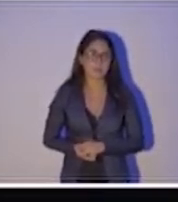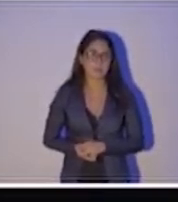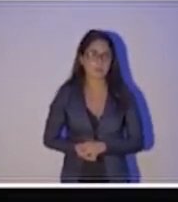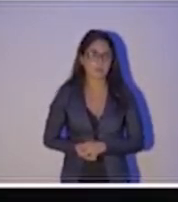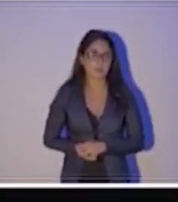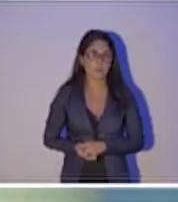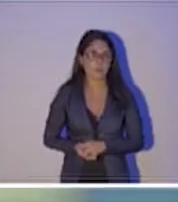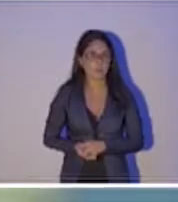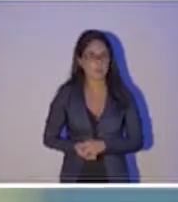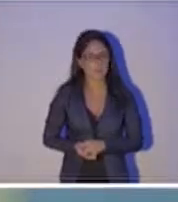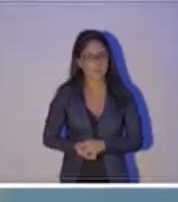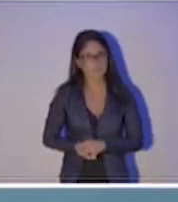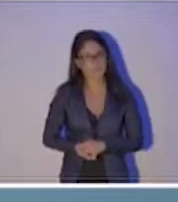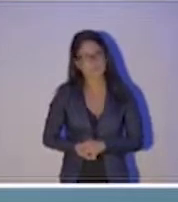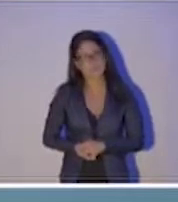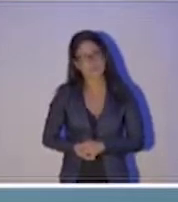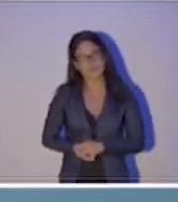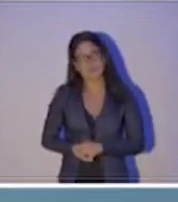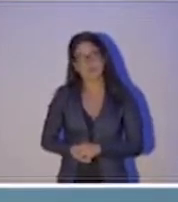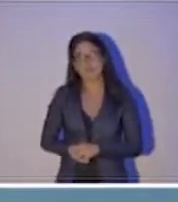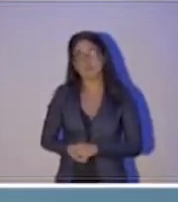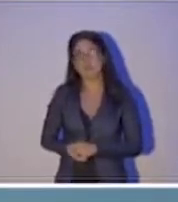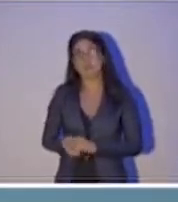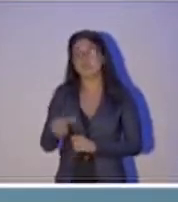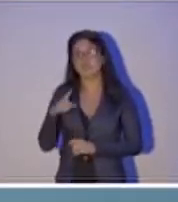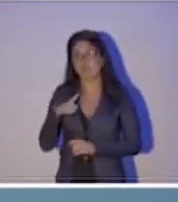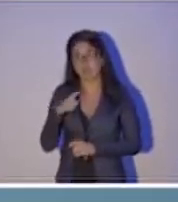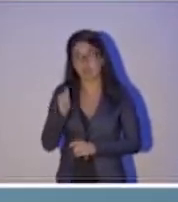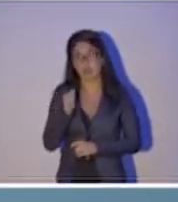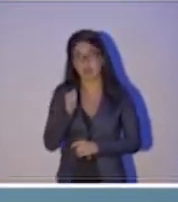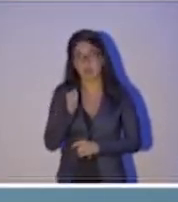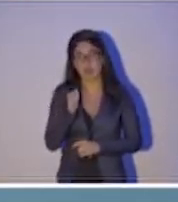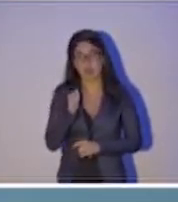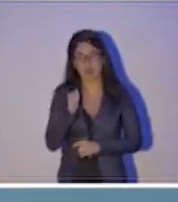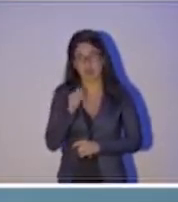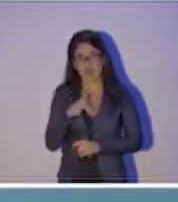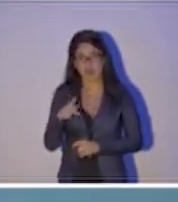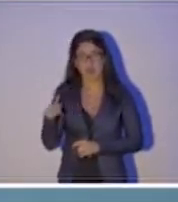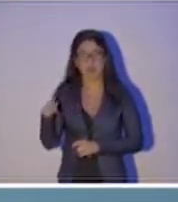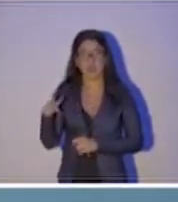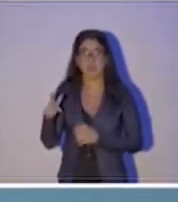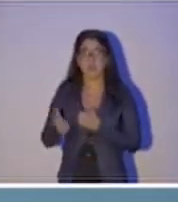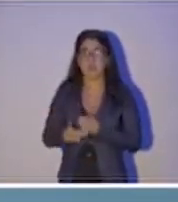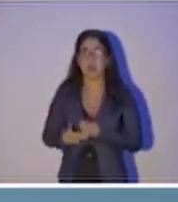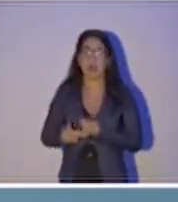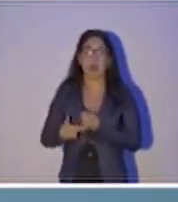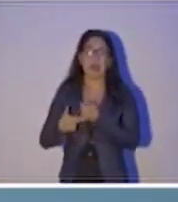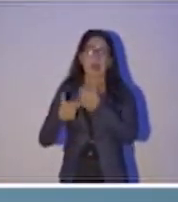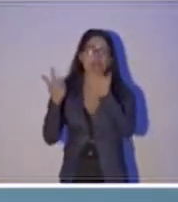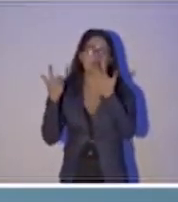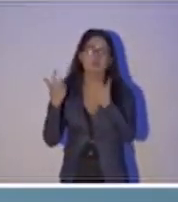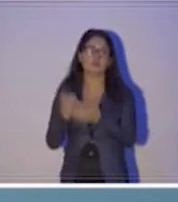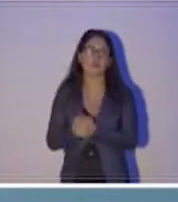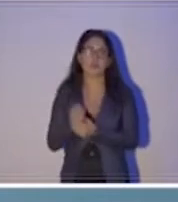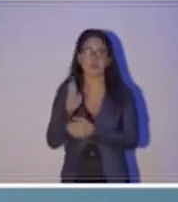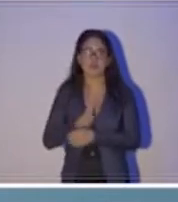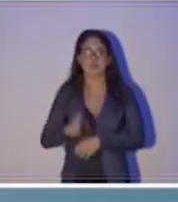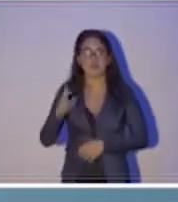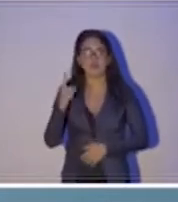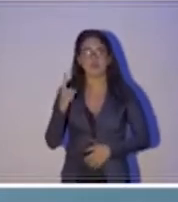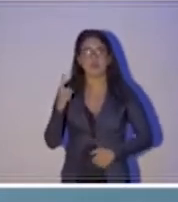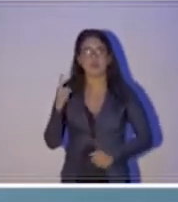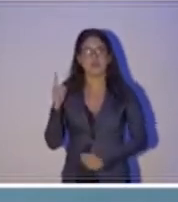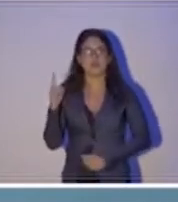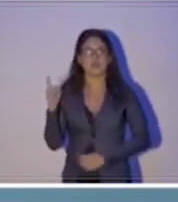Tem uma pergunta aqui no slido da plateia, votadíssima, mais de 40 votos aí, então vamos a ela.